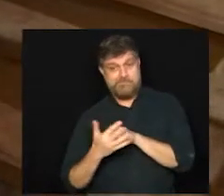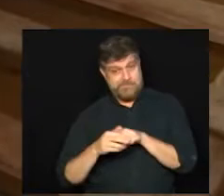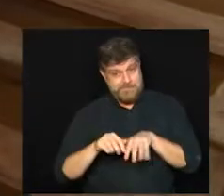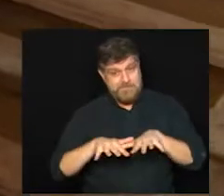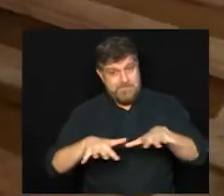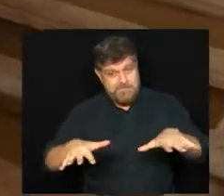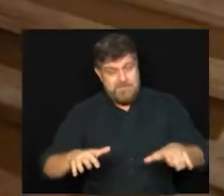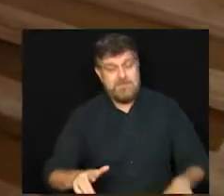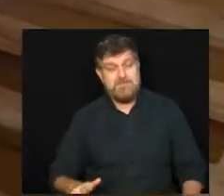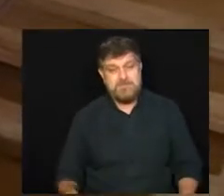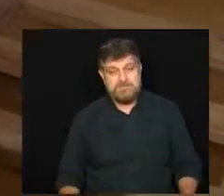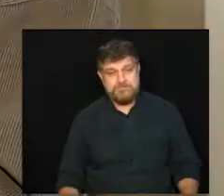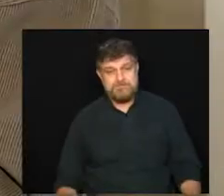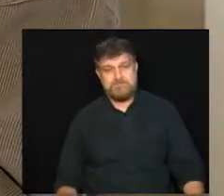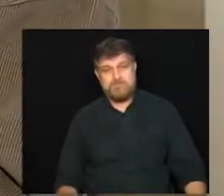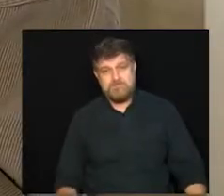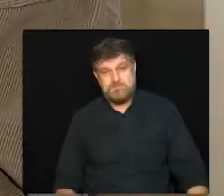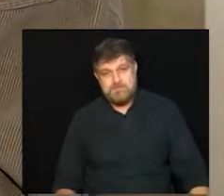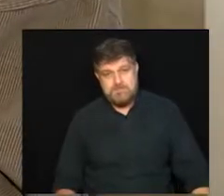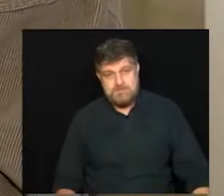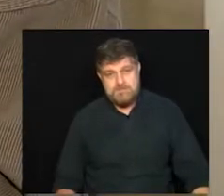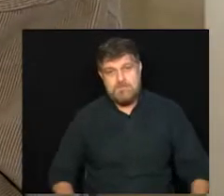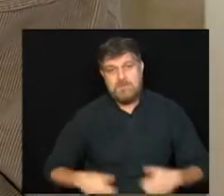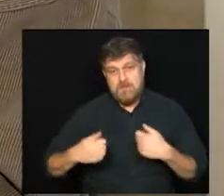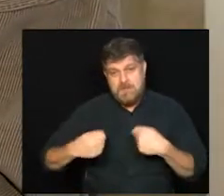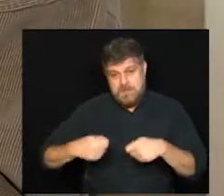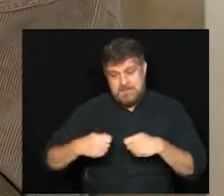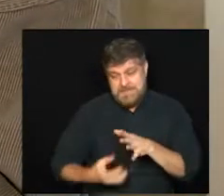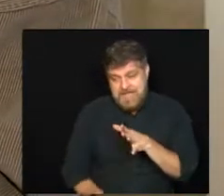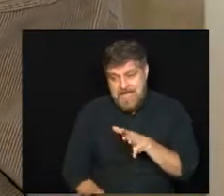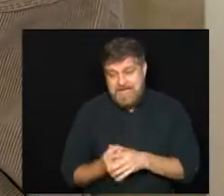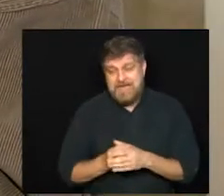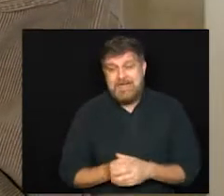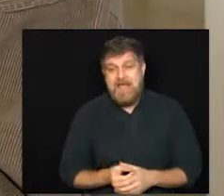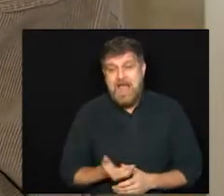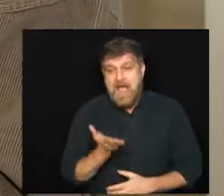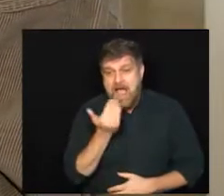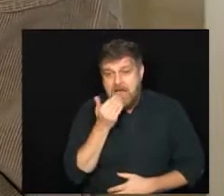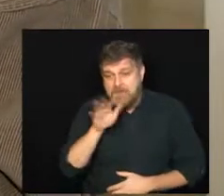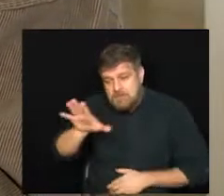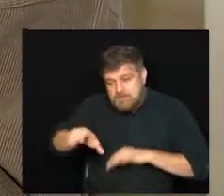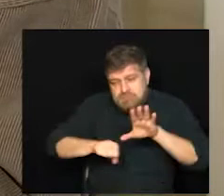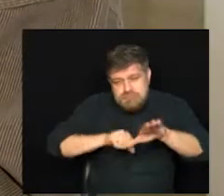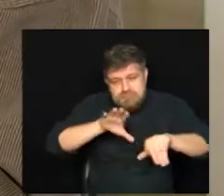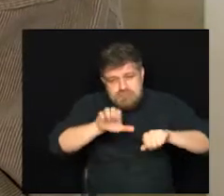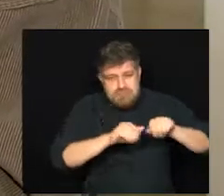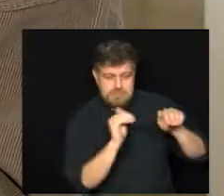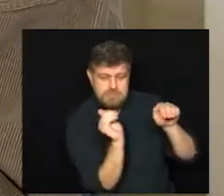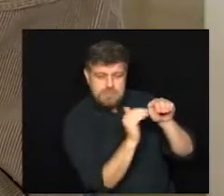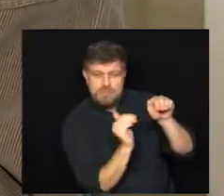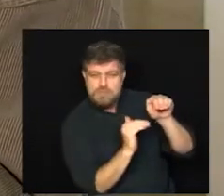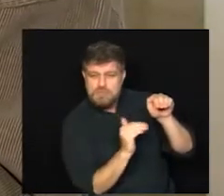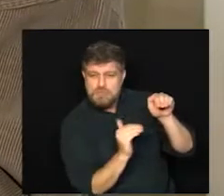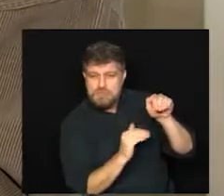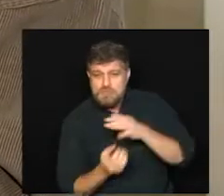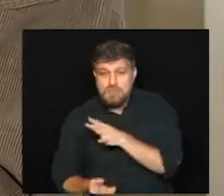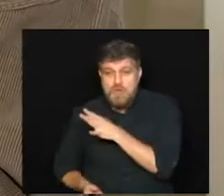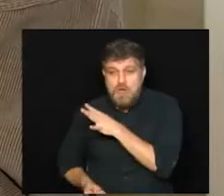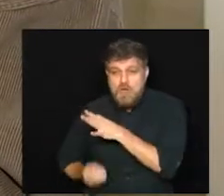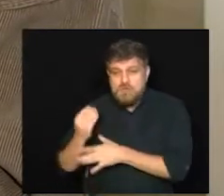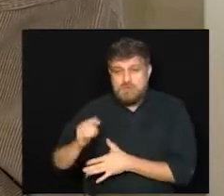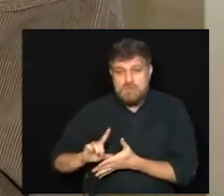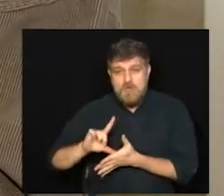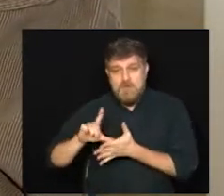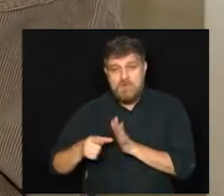da Covid-19. A necessidade de se criar o Banco de Alimentos, ela nasce logo em seguida com